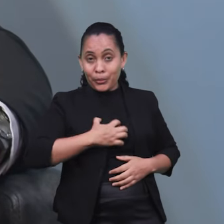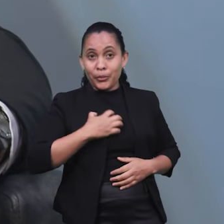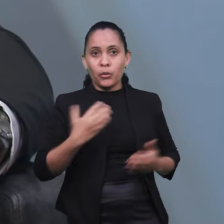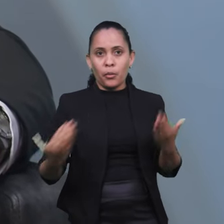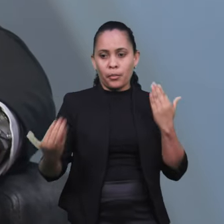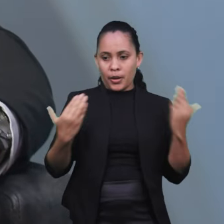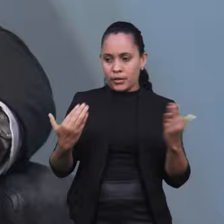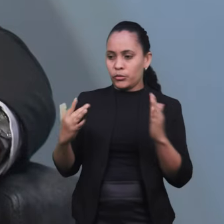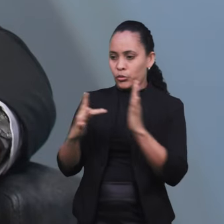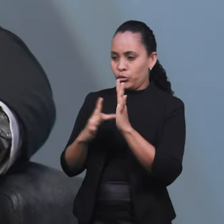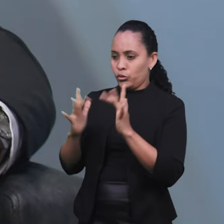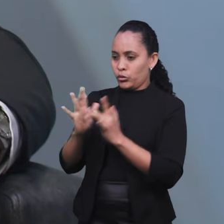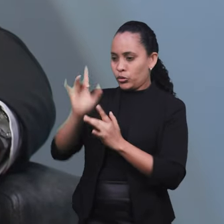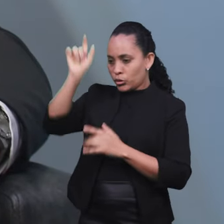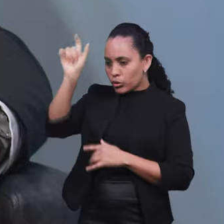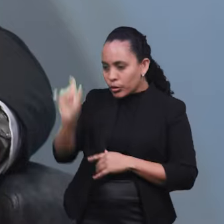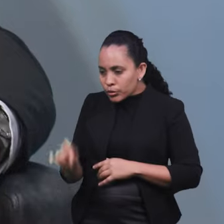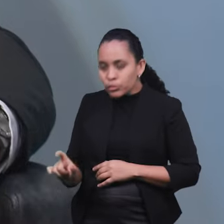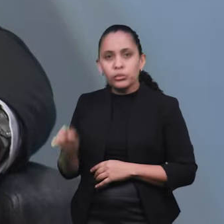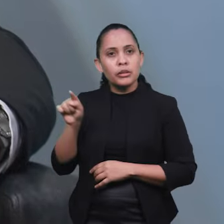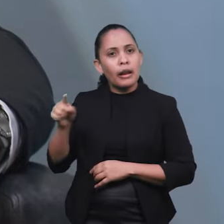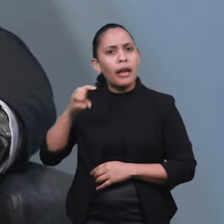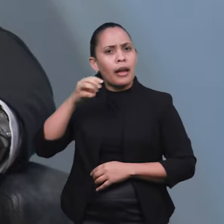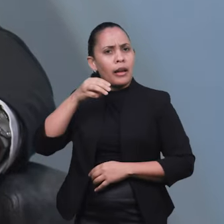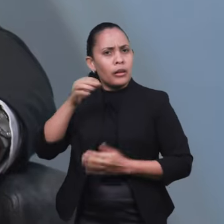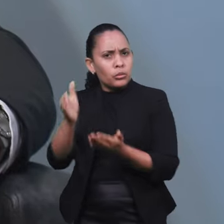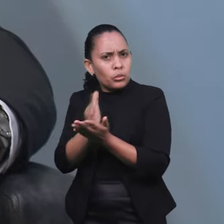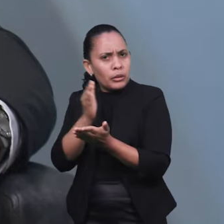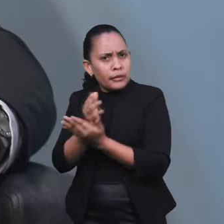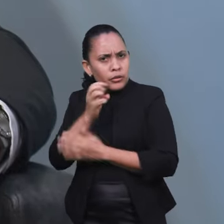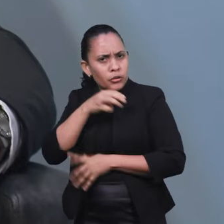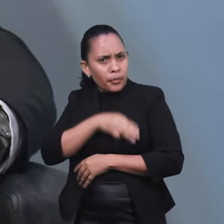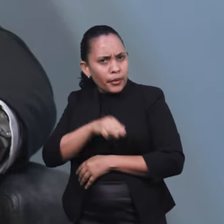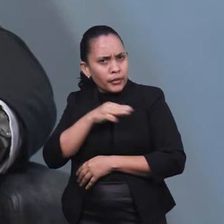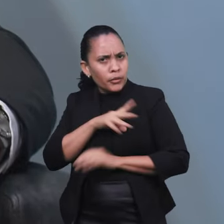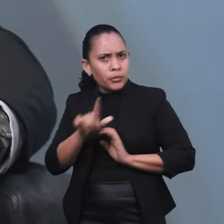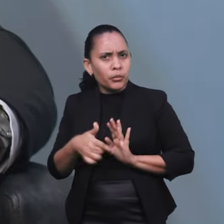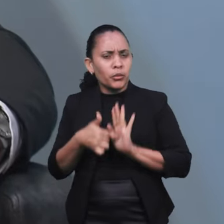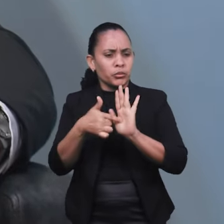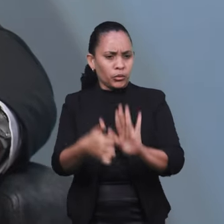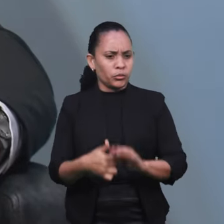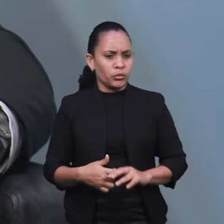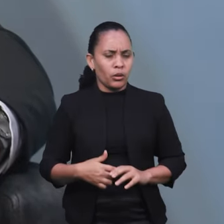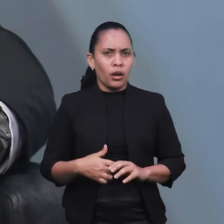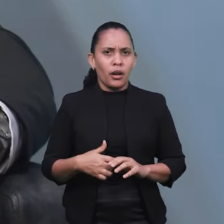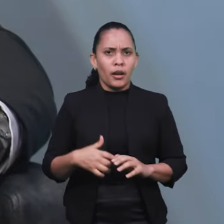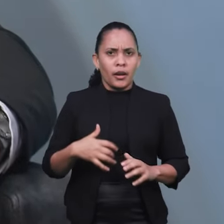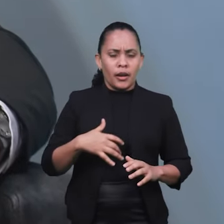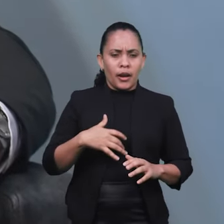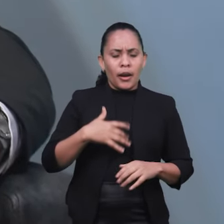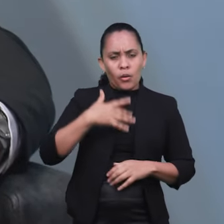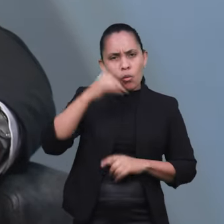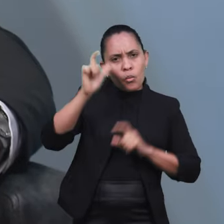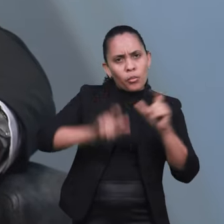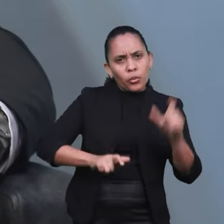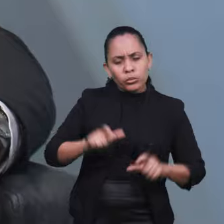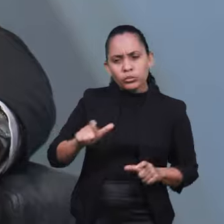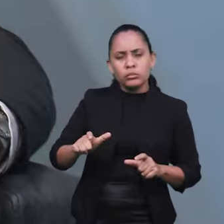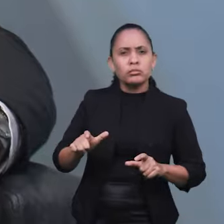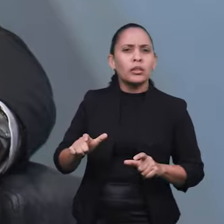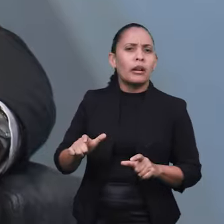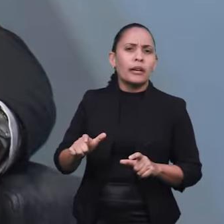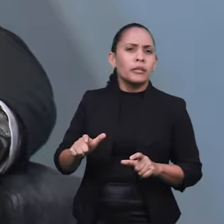Jesus em Mateus ele fala isso, né? Que o mundo não estava preparado para beber o cálice que ele iria